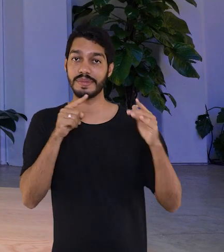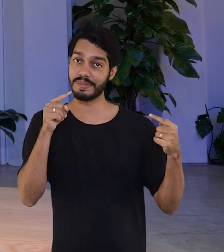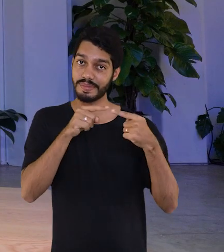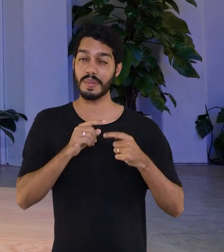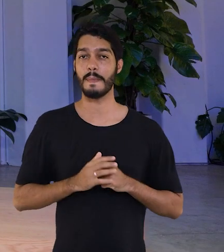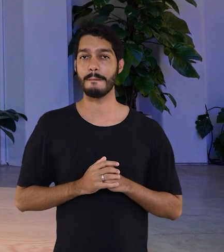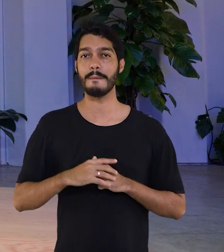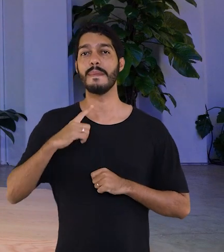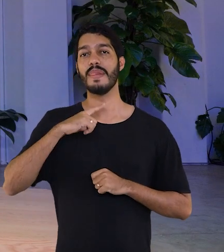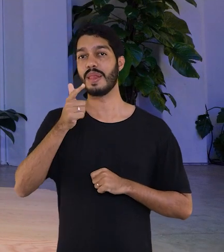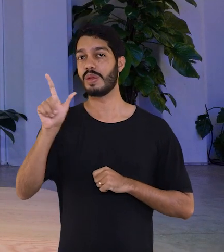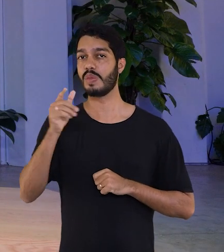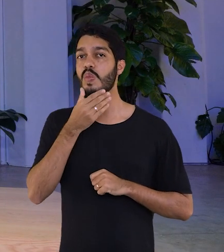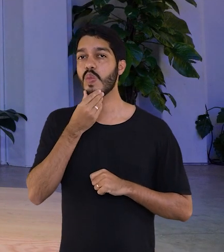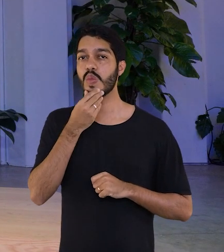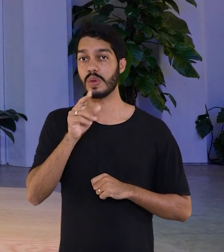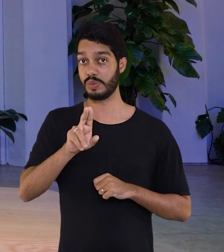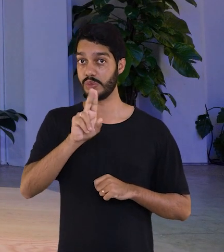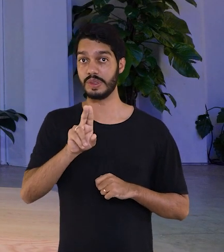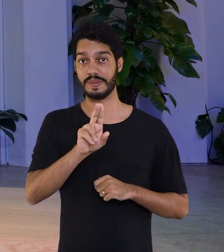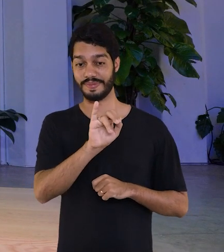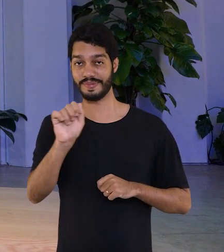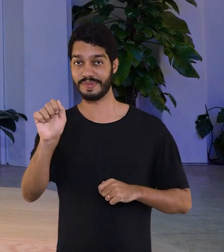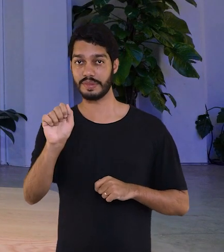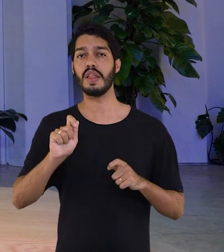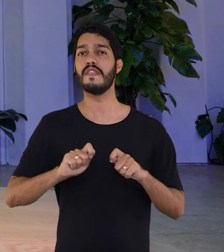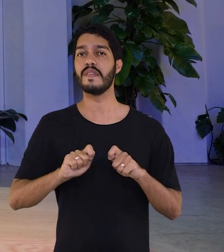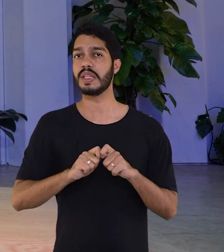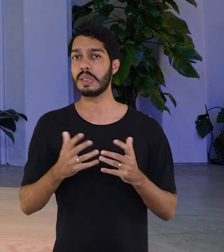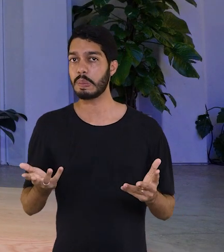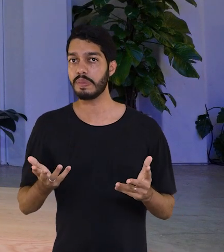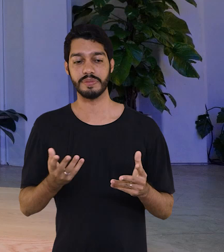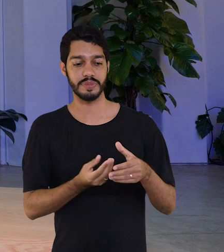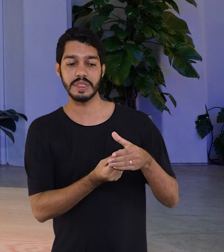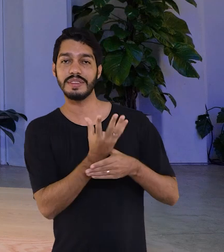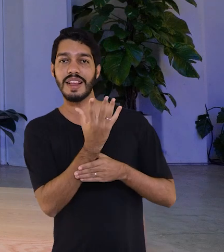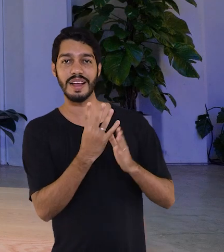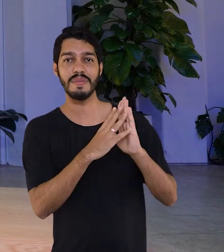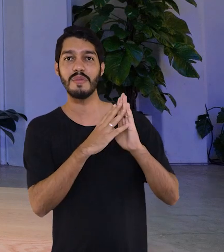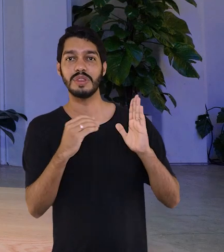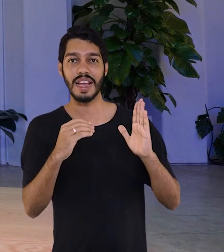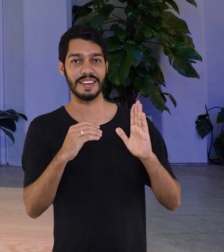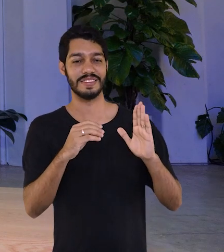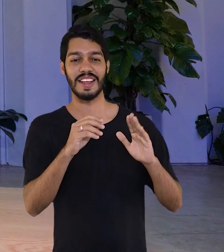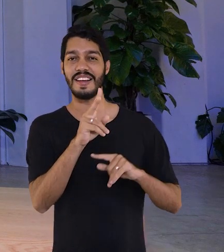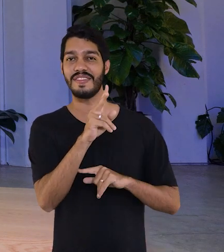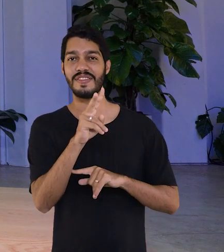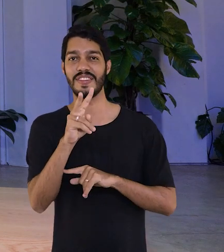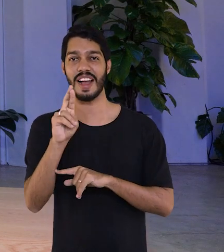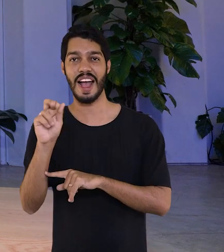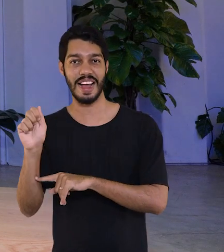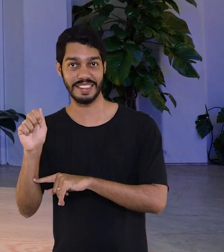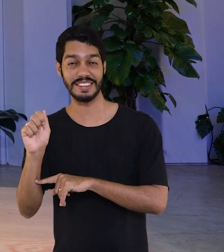sentido. Tem um outro menino, por exemplo, que está utilizando a inteligência artificial para criar modelo de